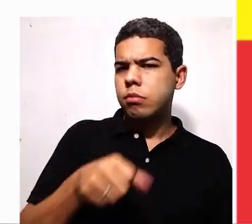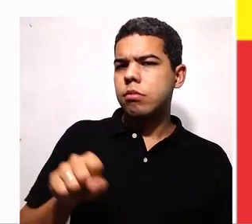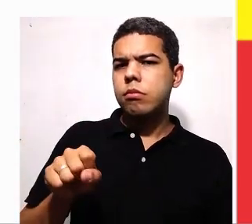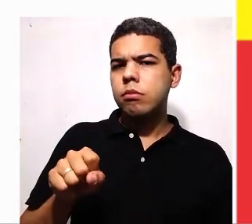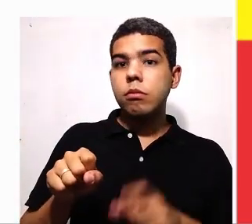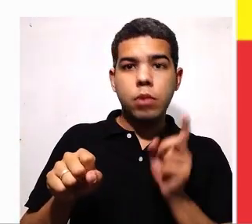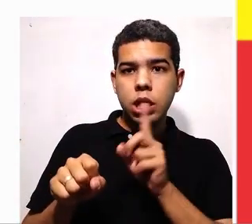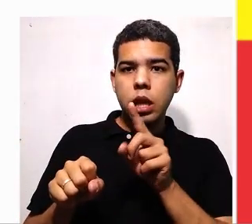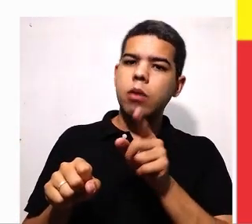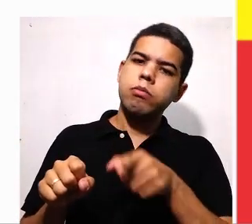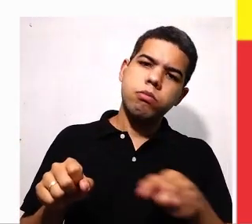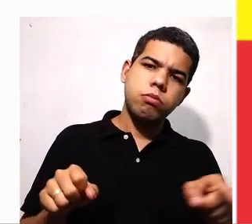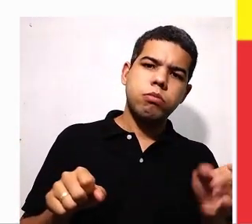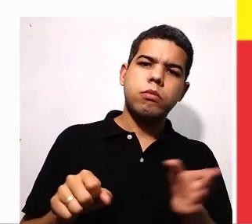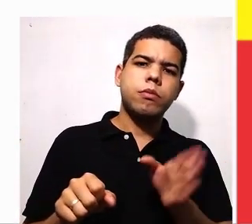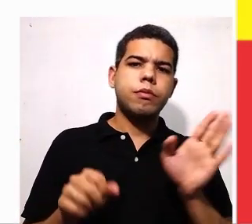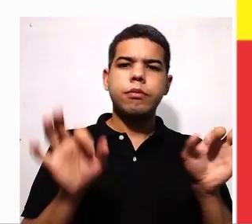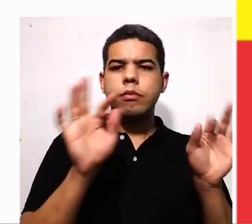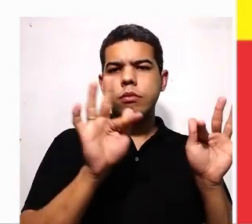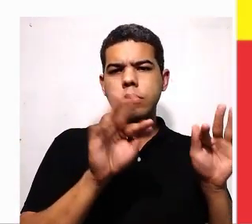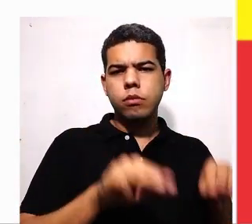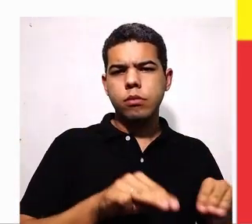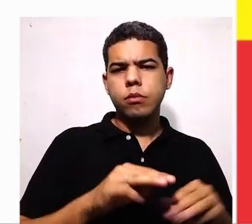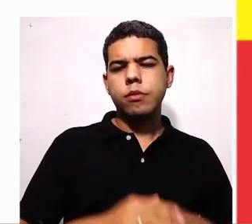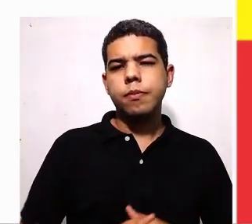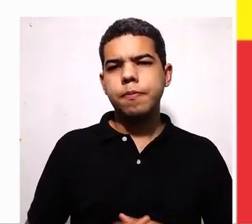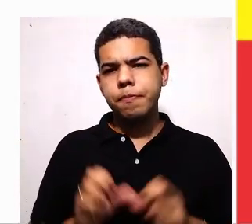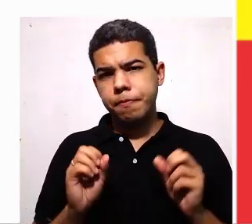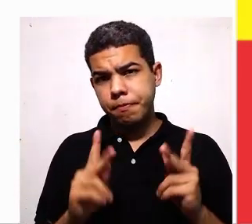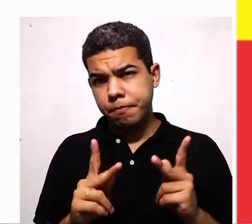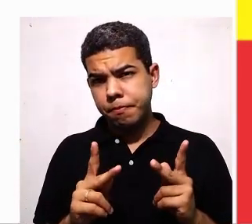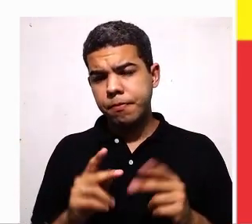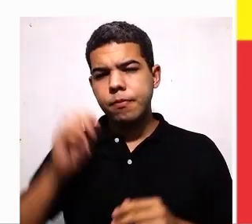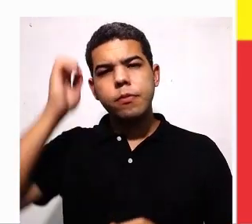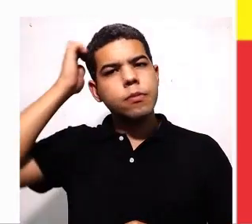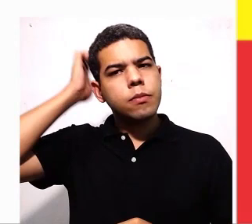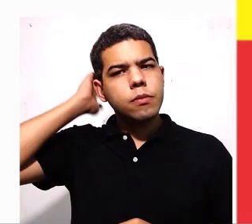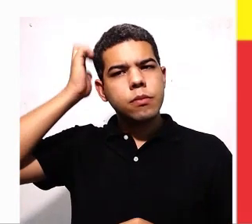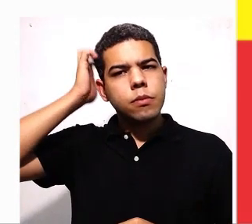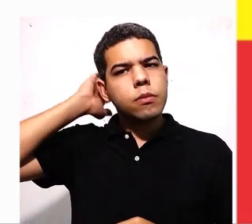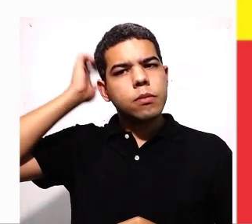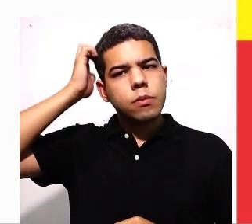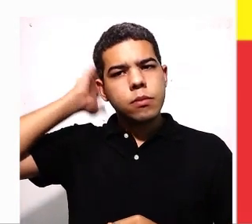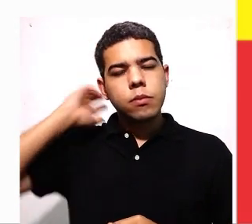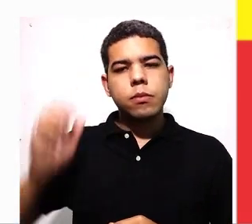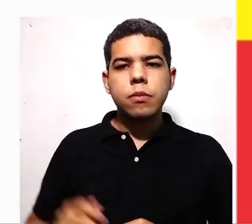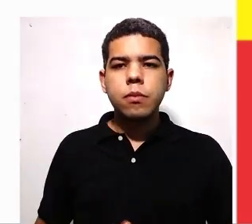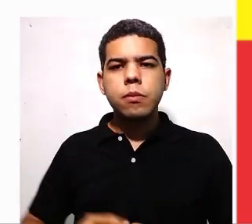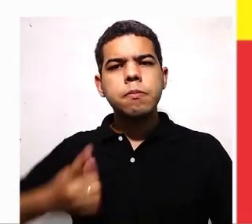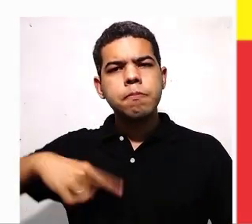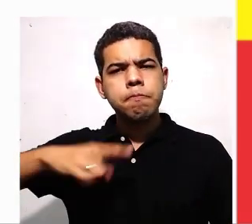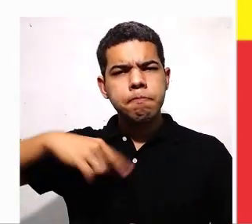for não, você acaba o fluxograma. Beleza? Agora, vamos estender o seguinte.